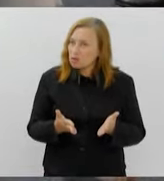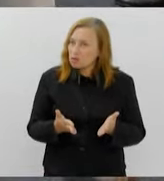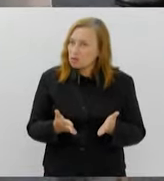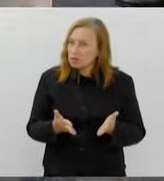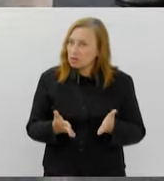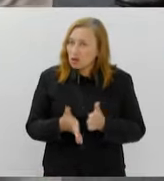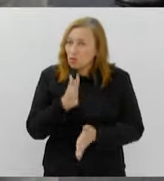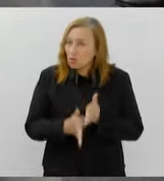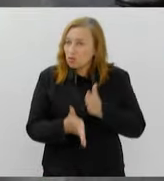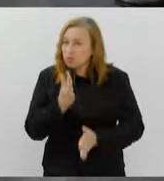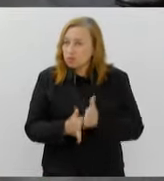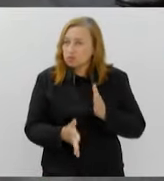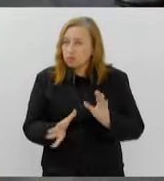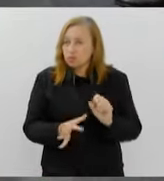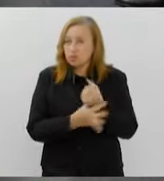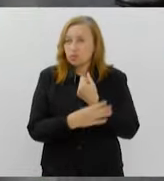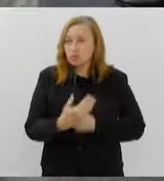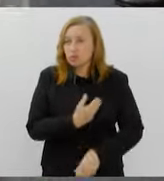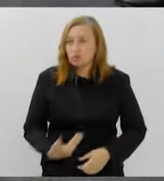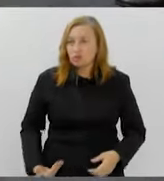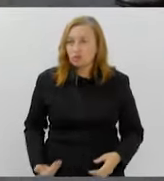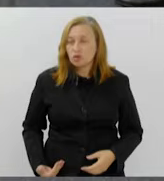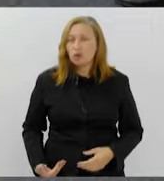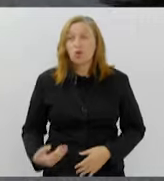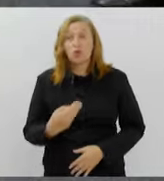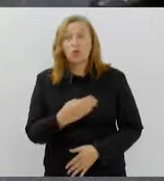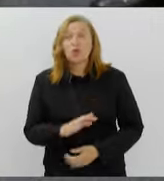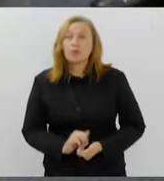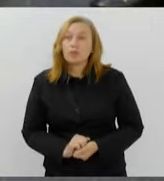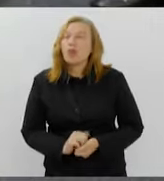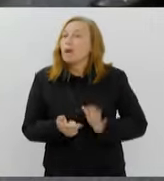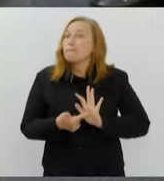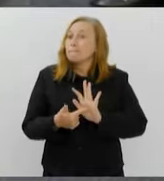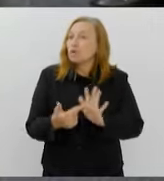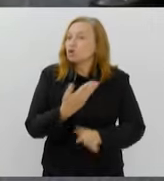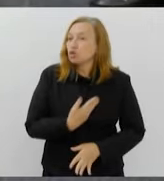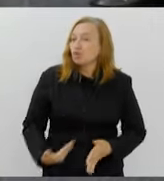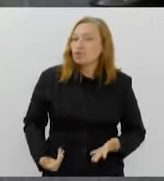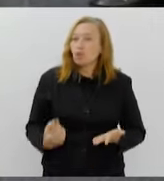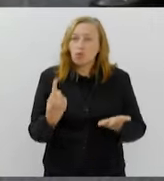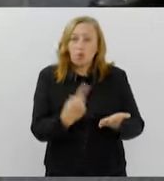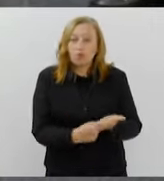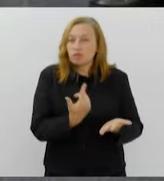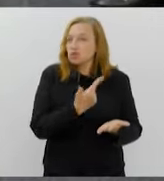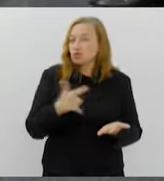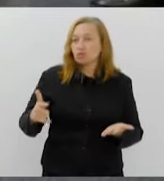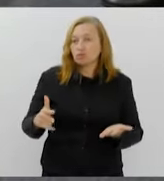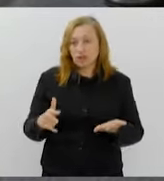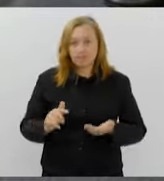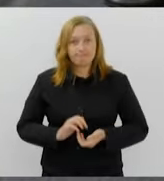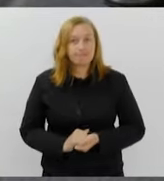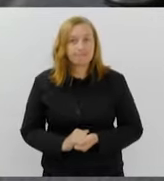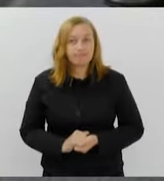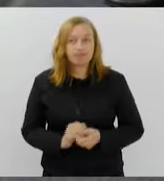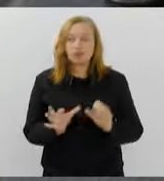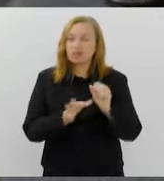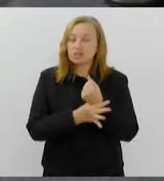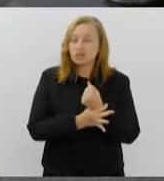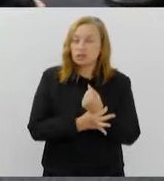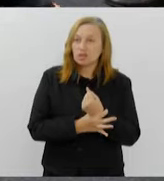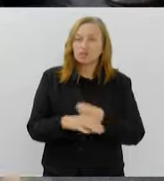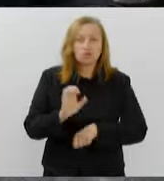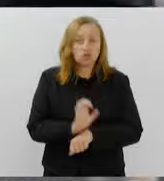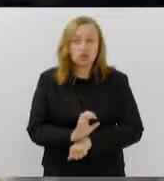Segurança Pública o governador aqui exonerando mostra que o governador não tem compromisso não tem compromisso com a segurança do nosso